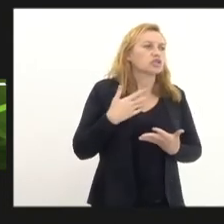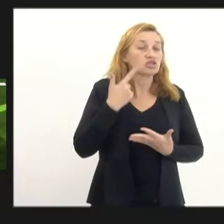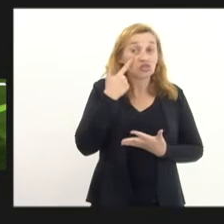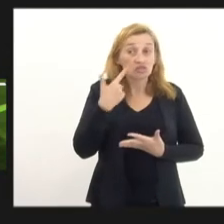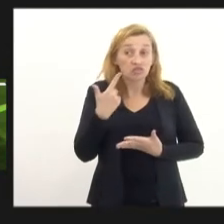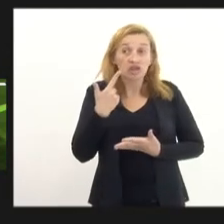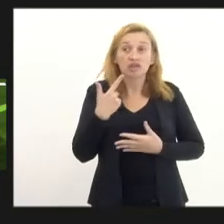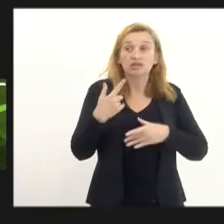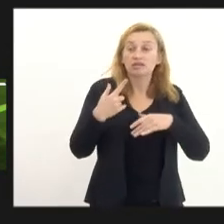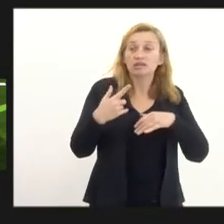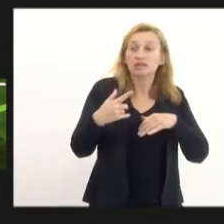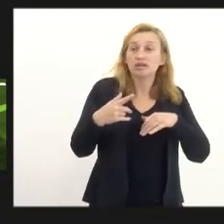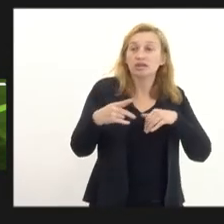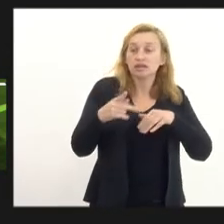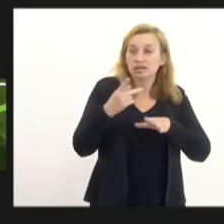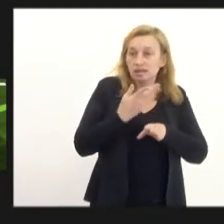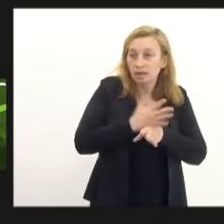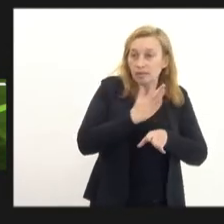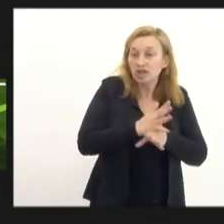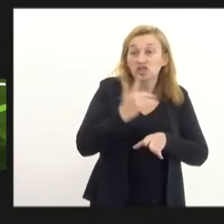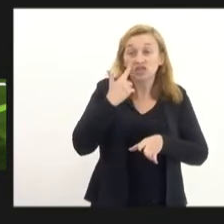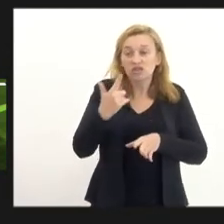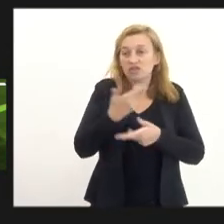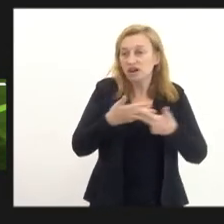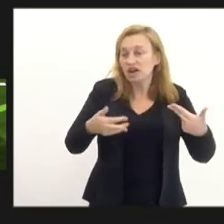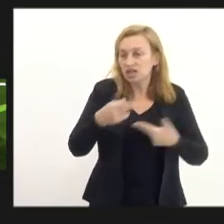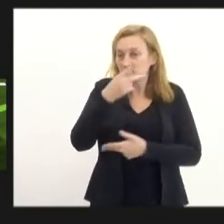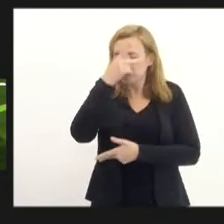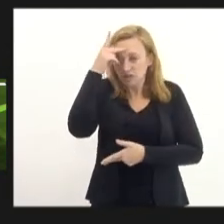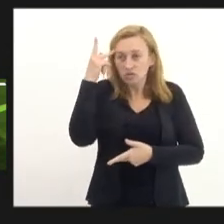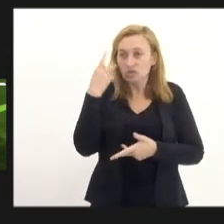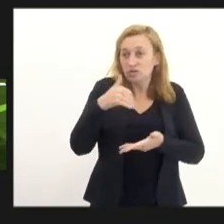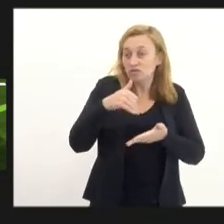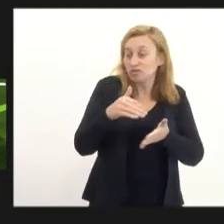na prática, porque a gente vê muita gente desempregada,